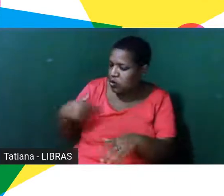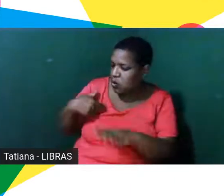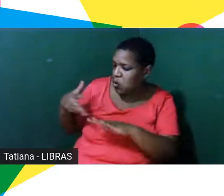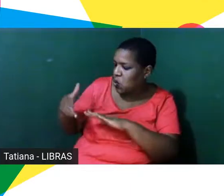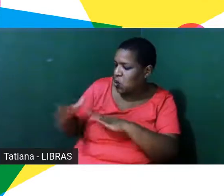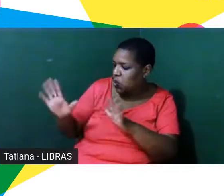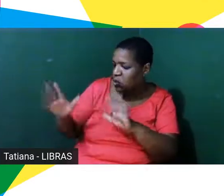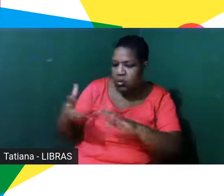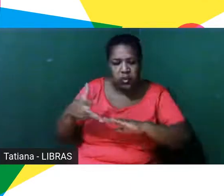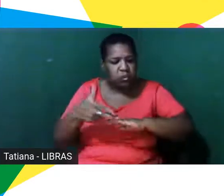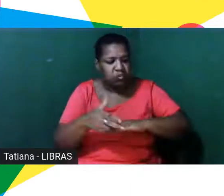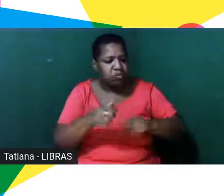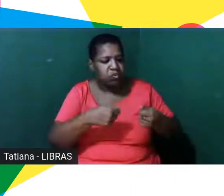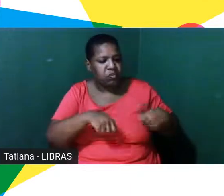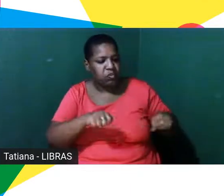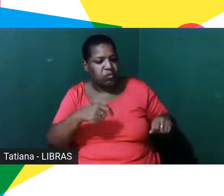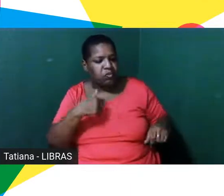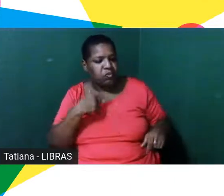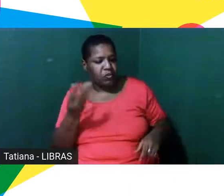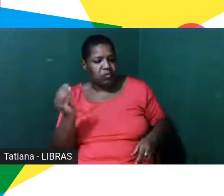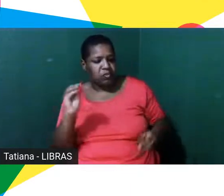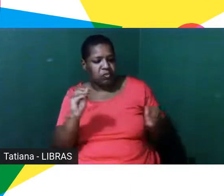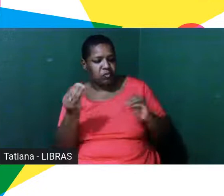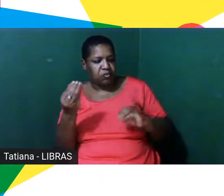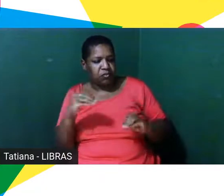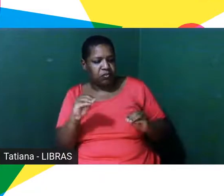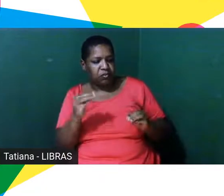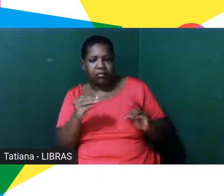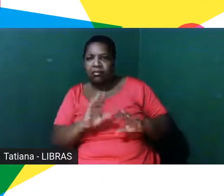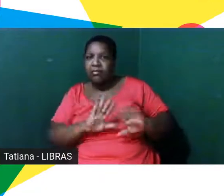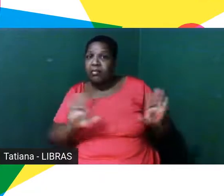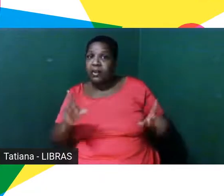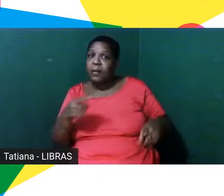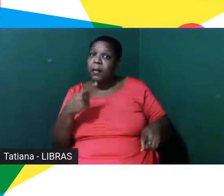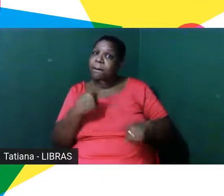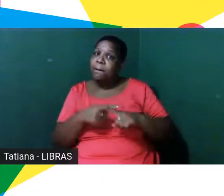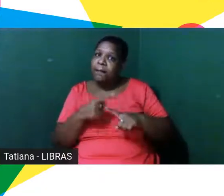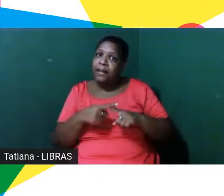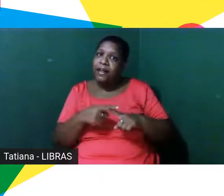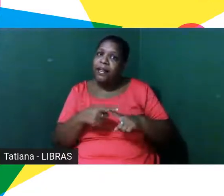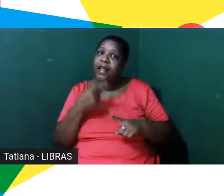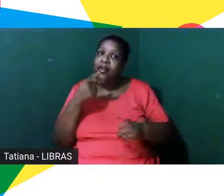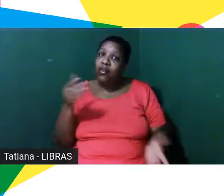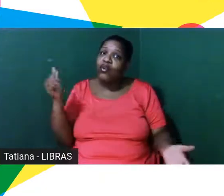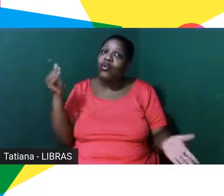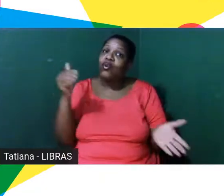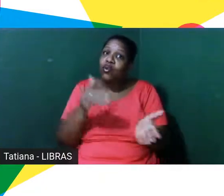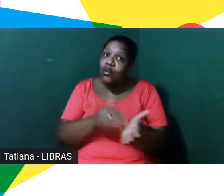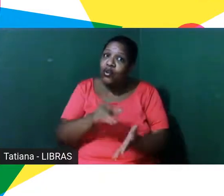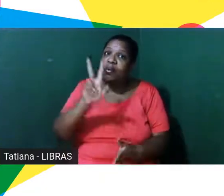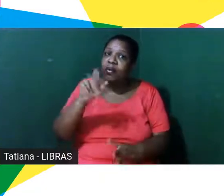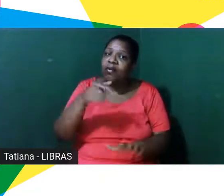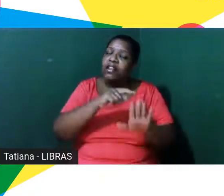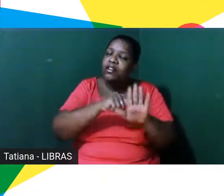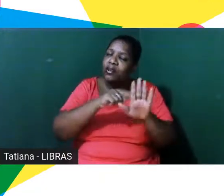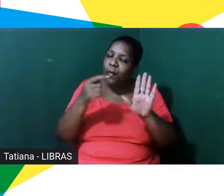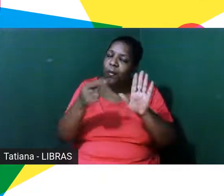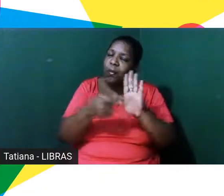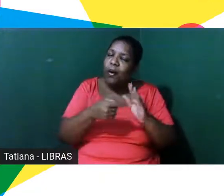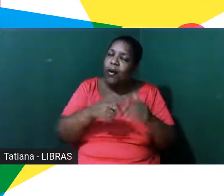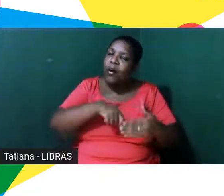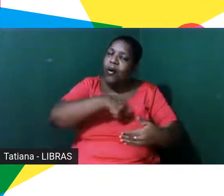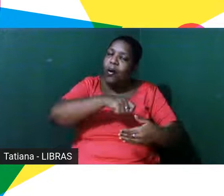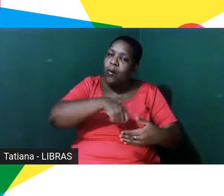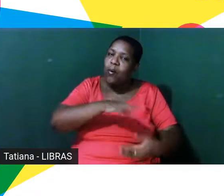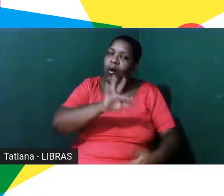cortar aqui eu não preciso colocar e adicionar e adicionar porque botando pela última vez a metáfora do bolo esse